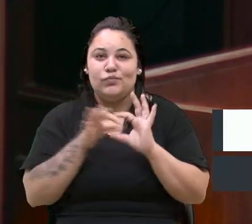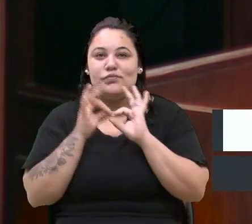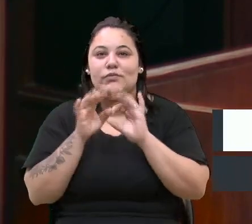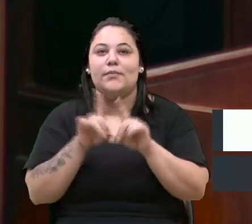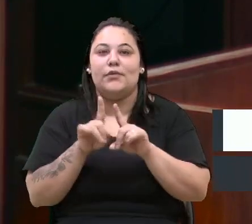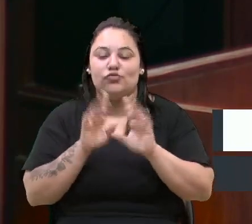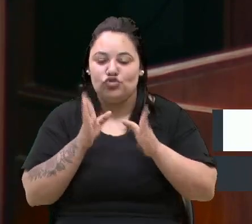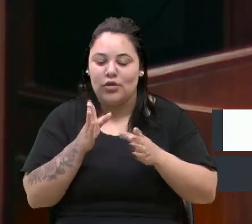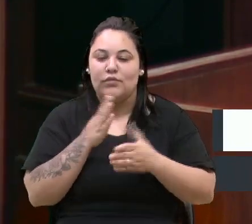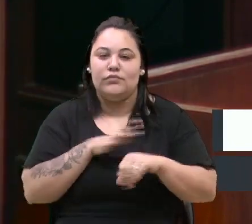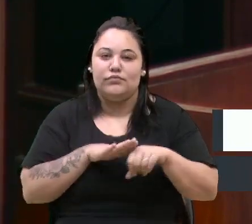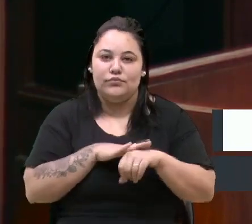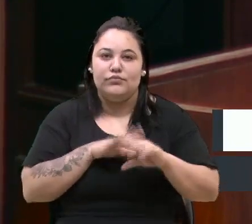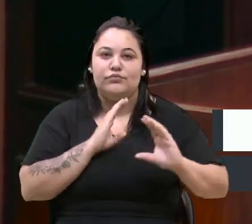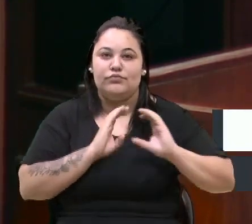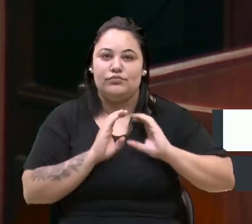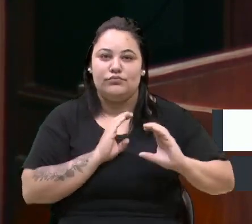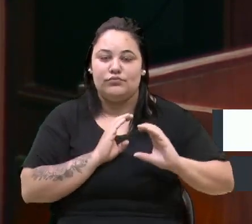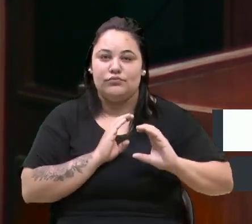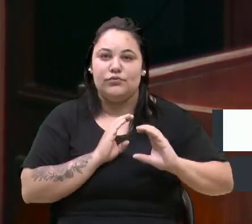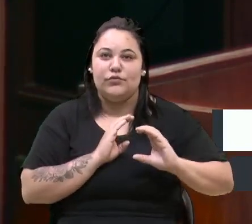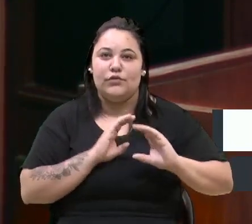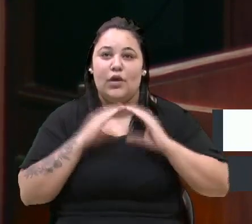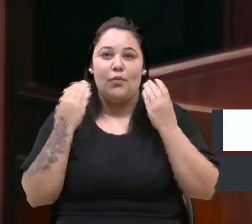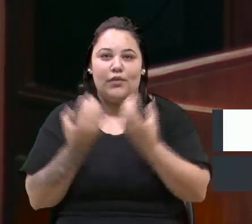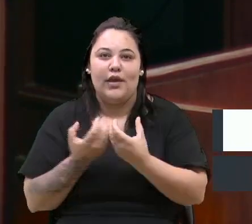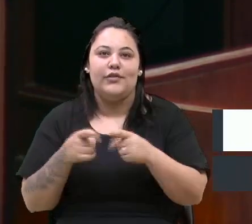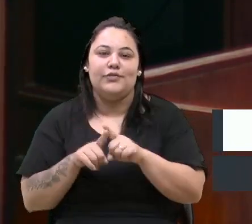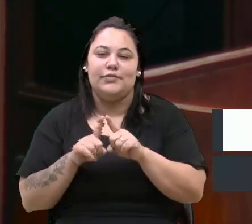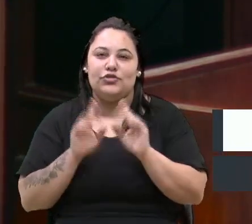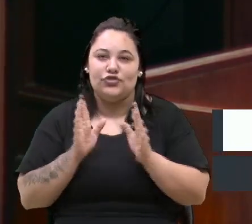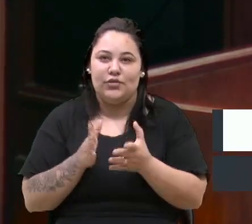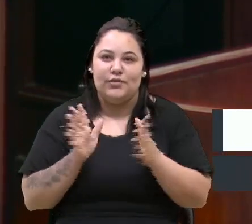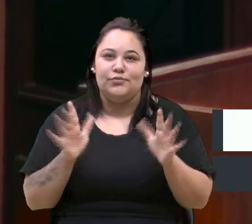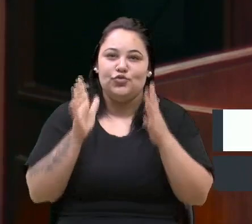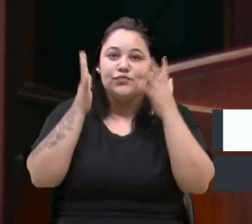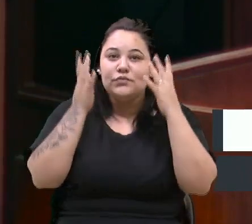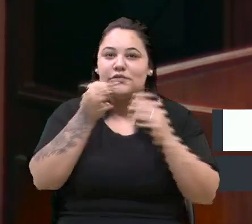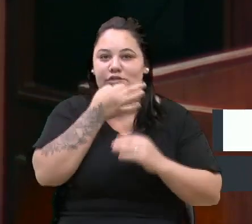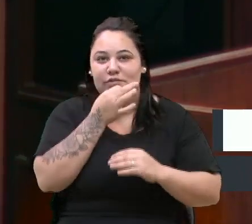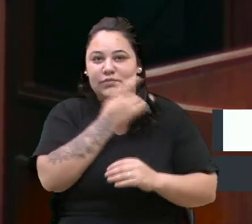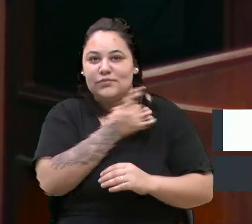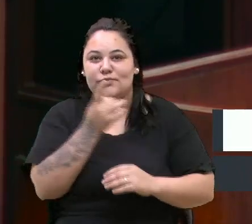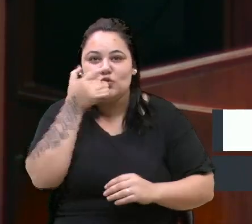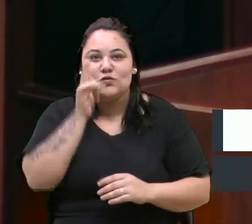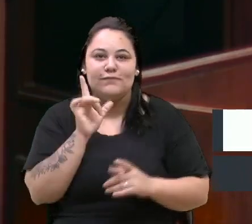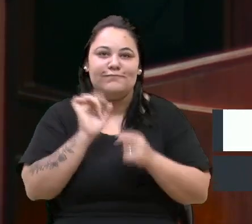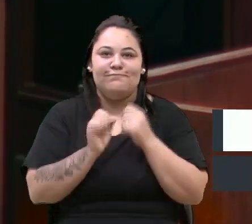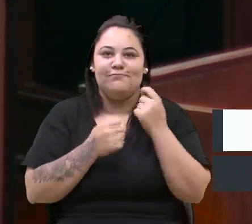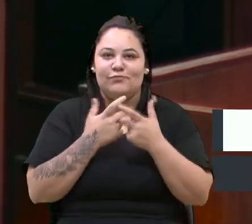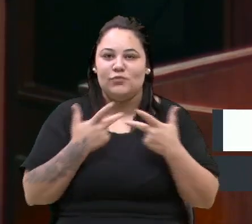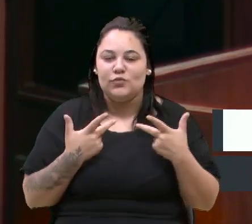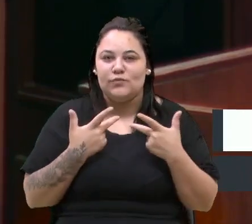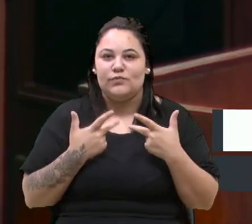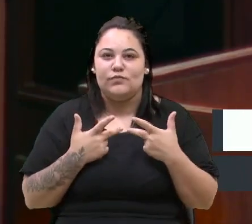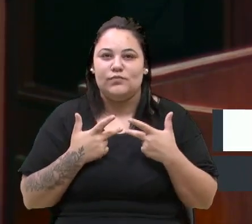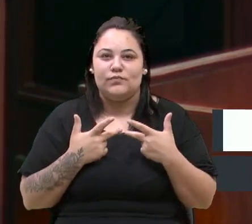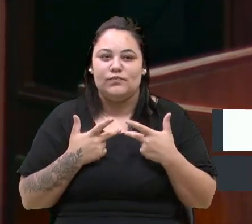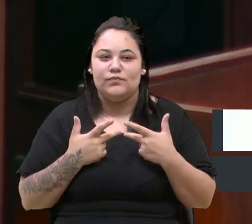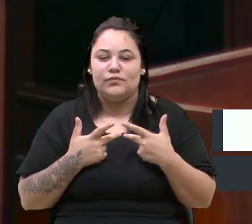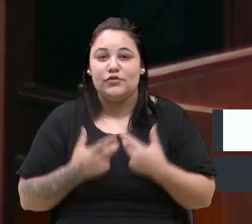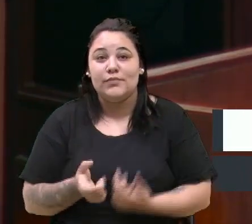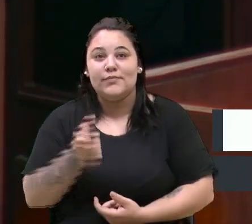com a comunidade, então estamos se mobilizando, Caxias do Sul, para que nós possamos fazer algo que venha despertar a